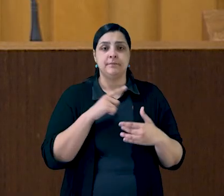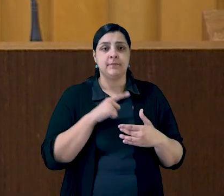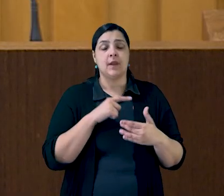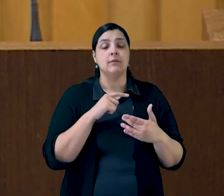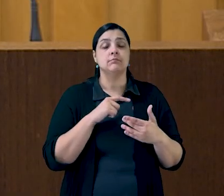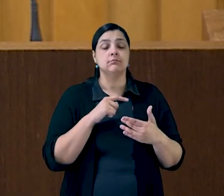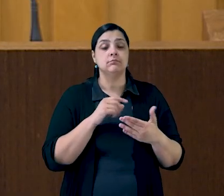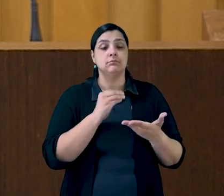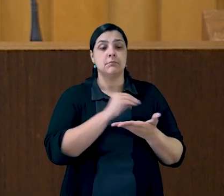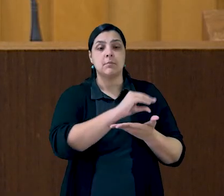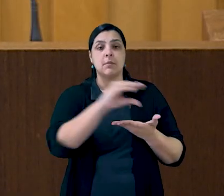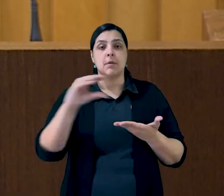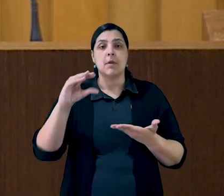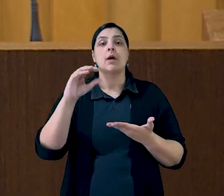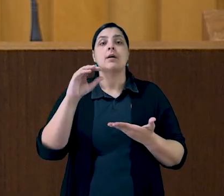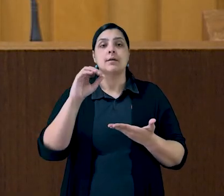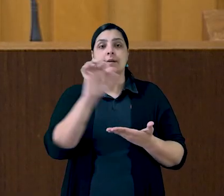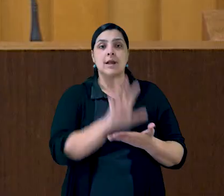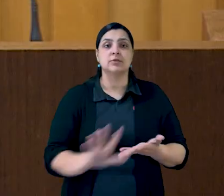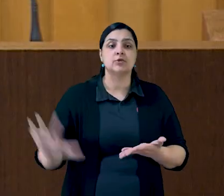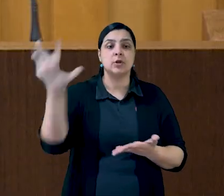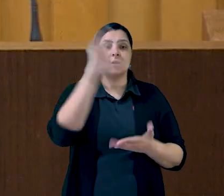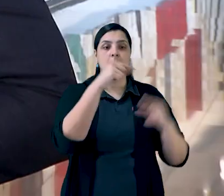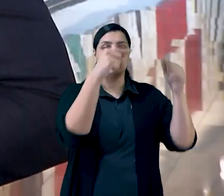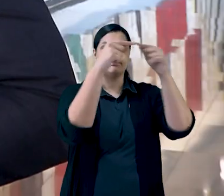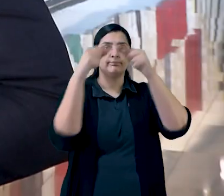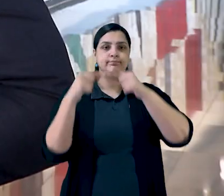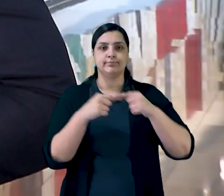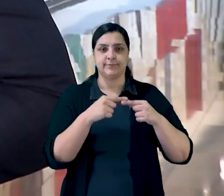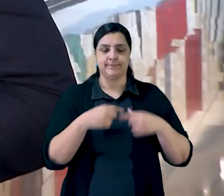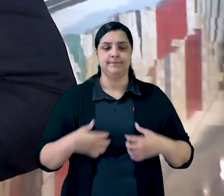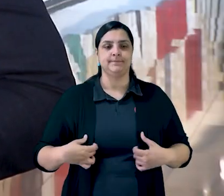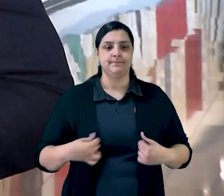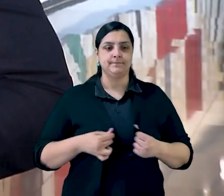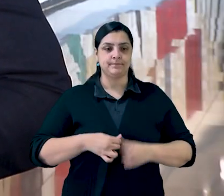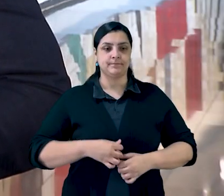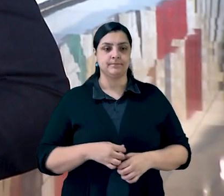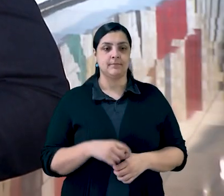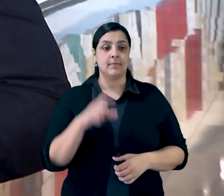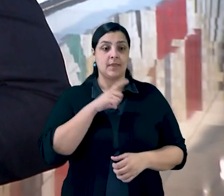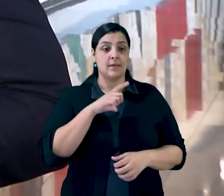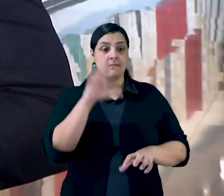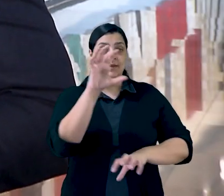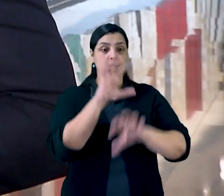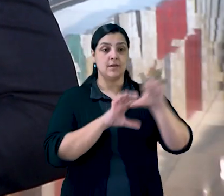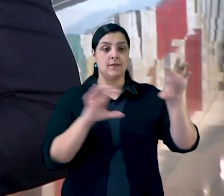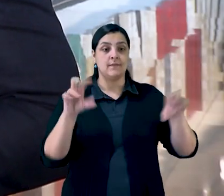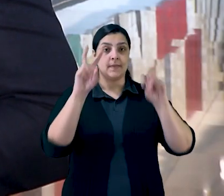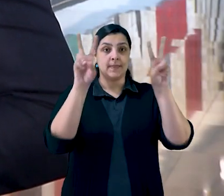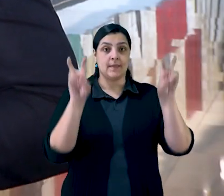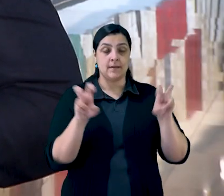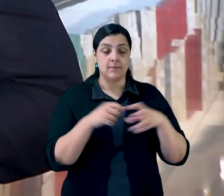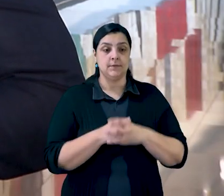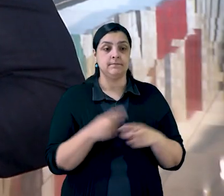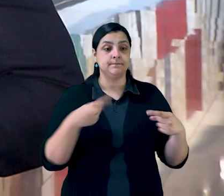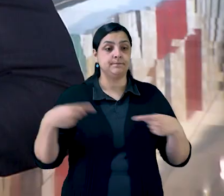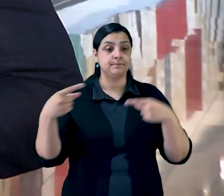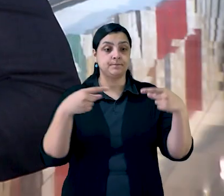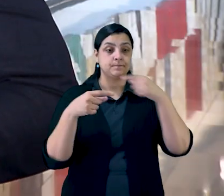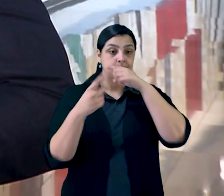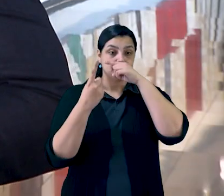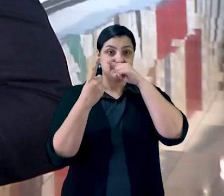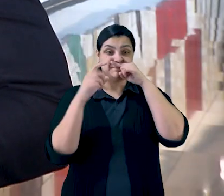terá aplicação em todo o território nacional. Os participantes foram distribuídos em painéis temáticos. A